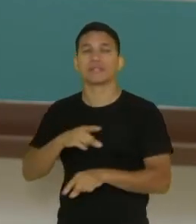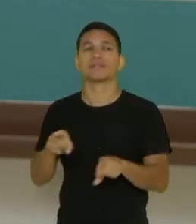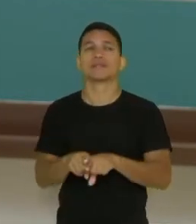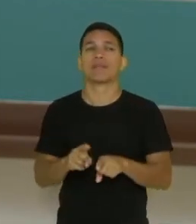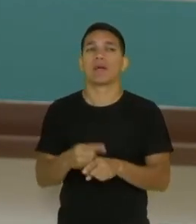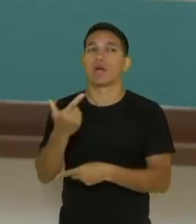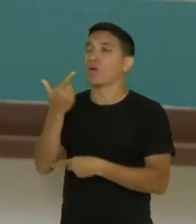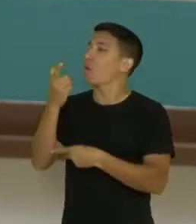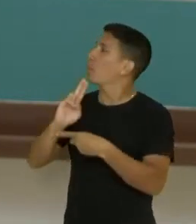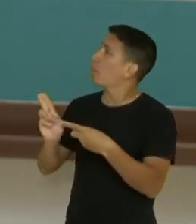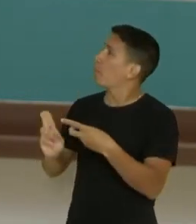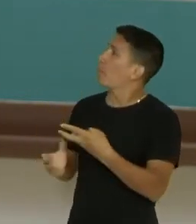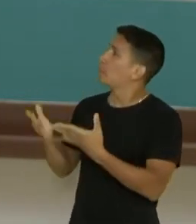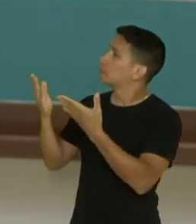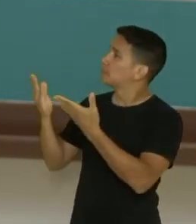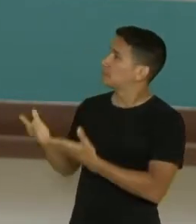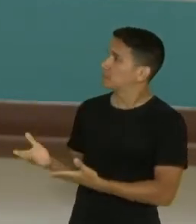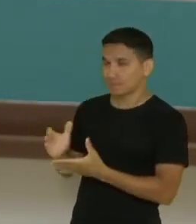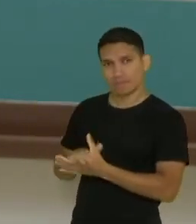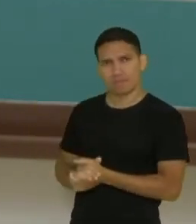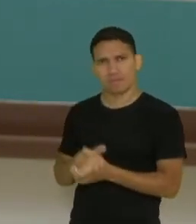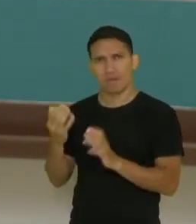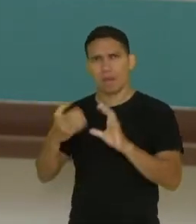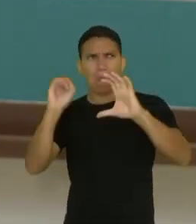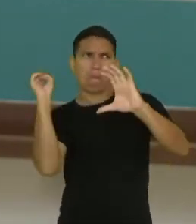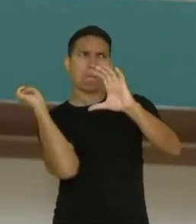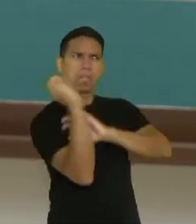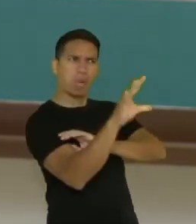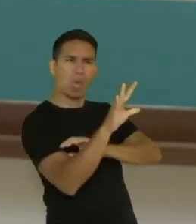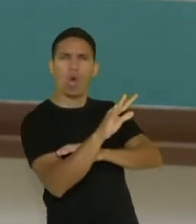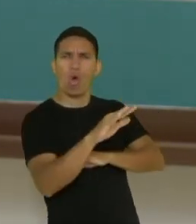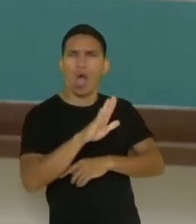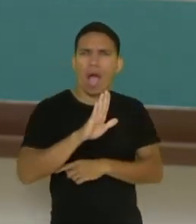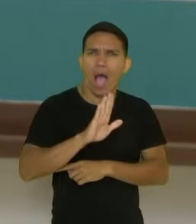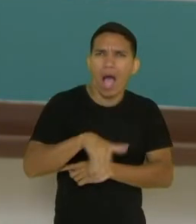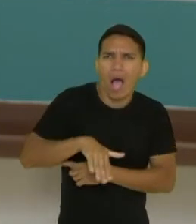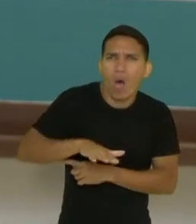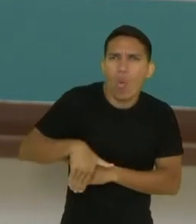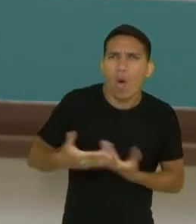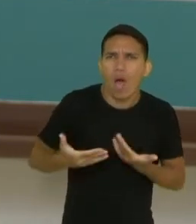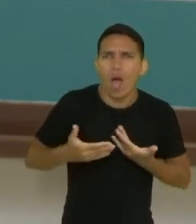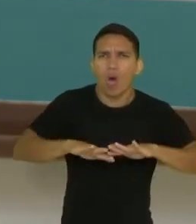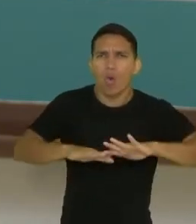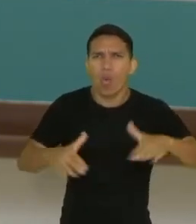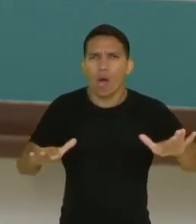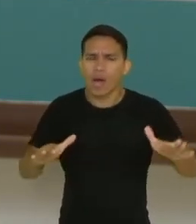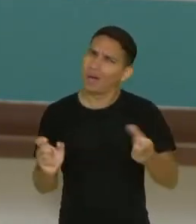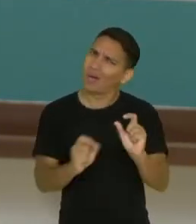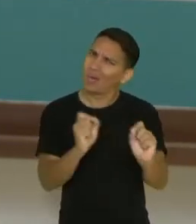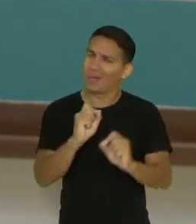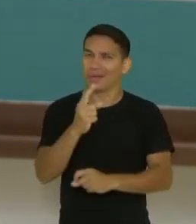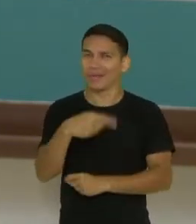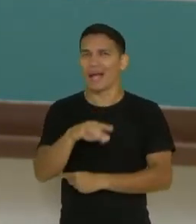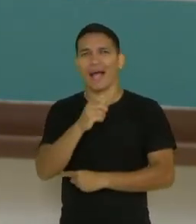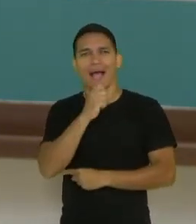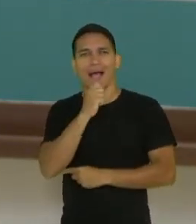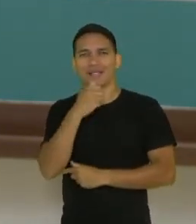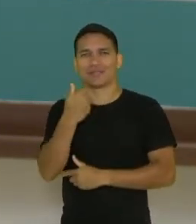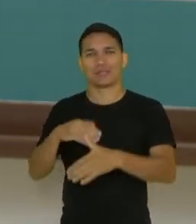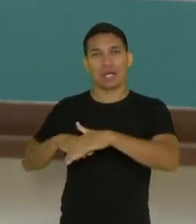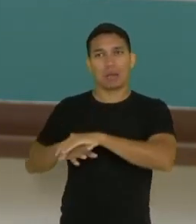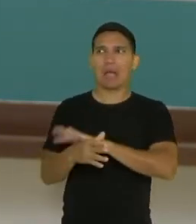rugby rock polo aquático modalidade a diferença né polo aquático vocês não estão muito acostumados